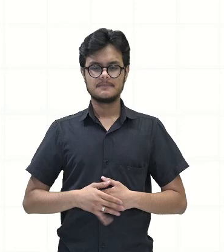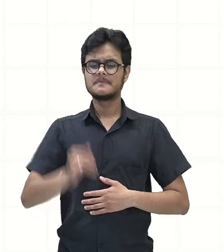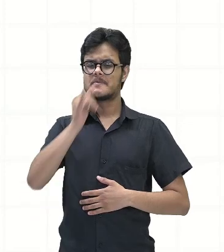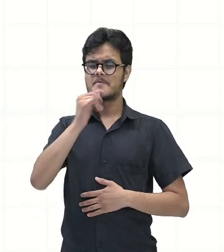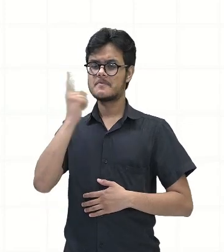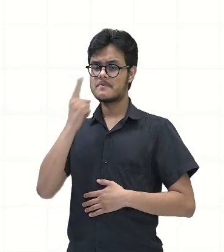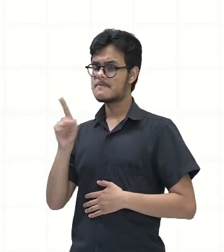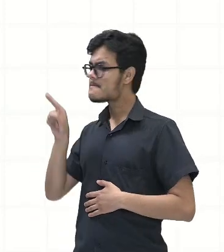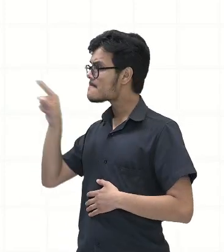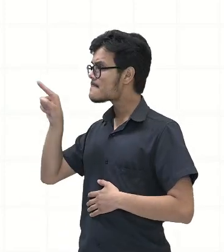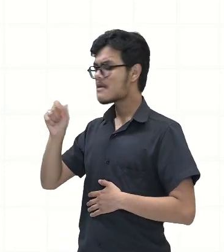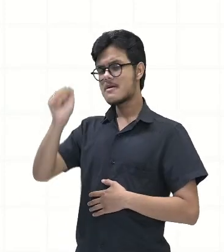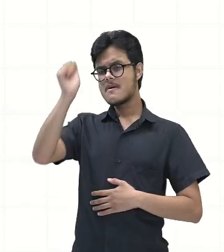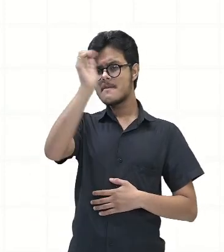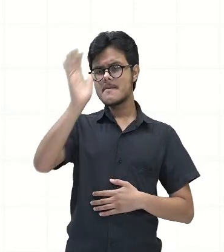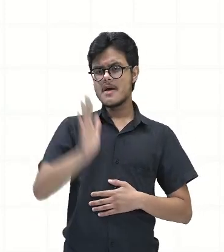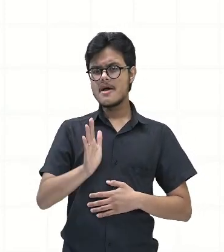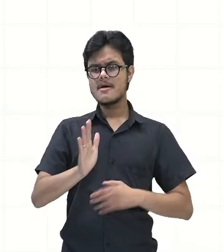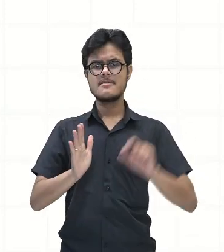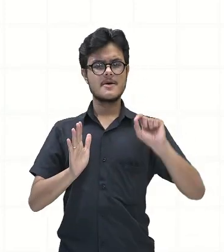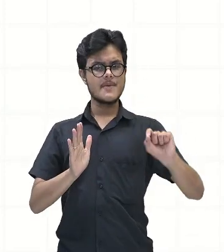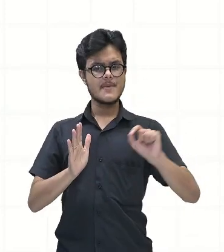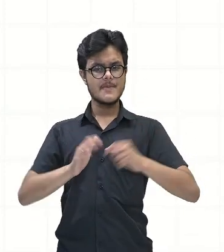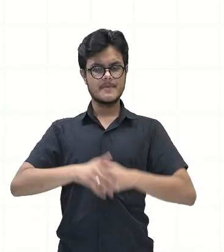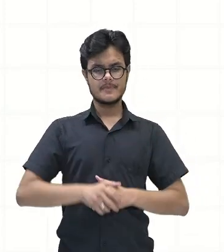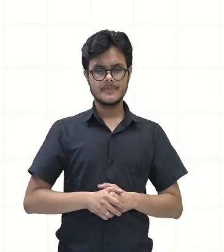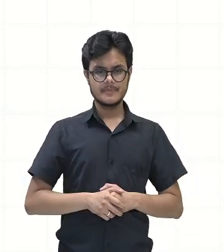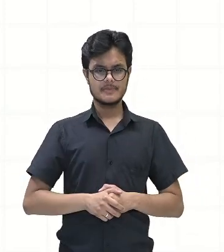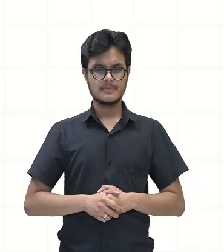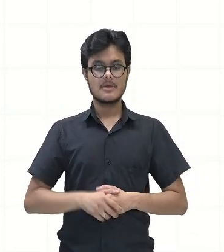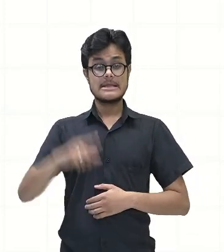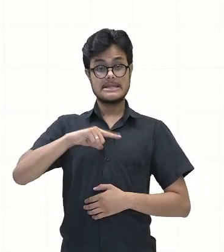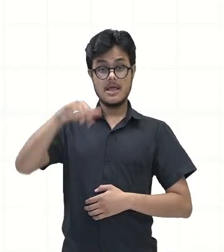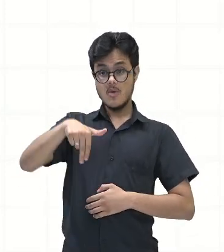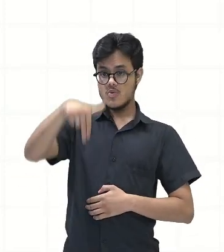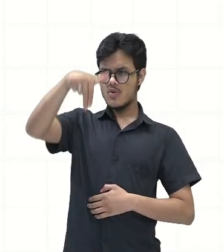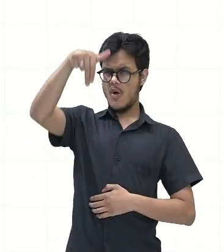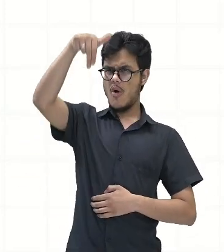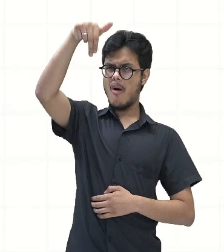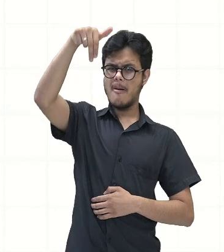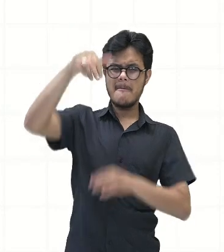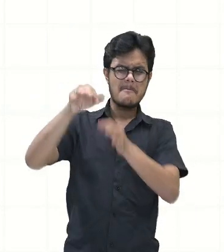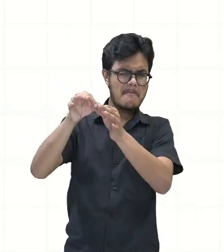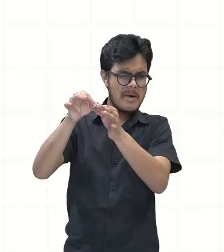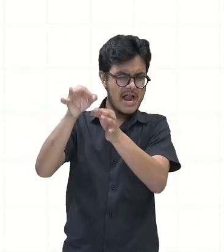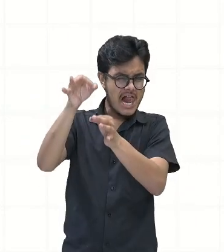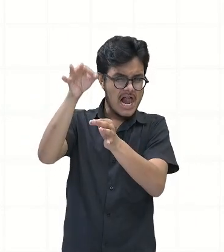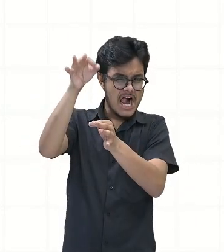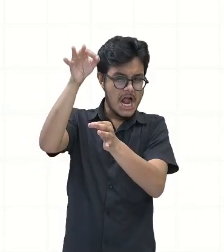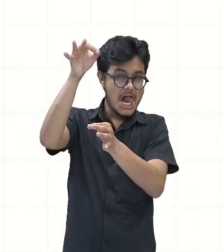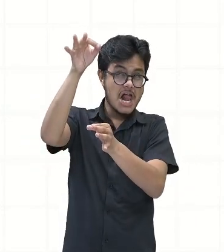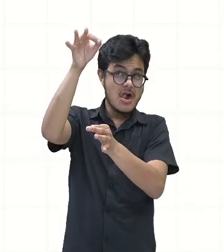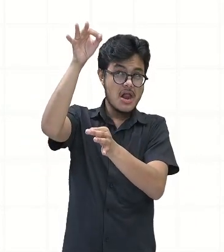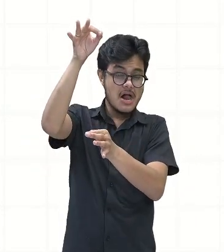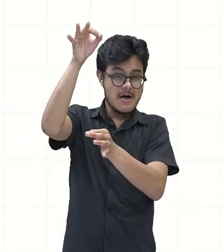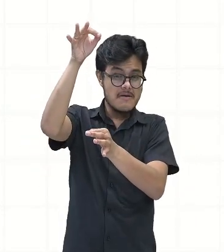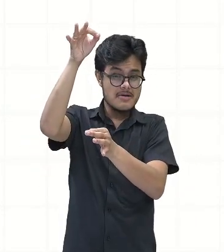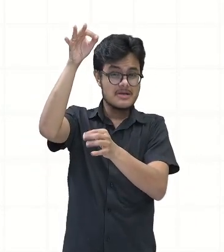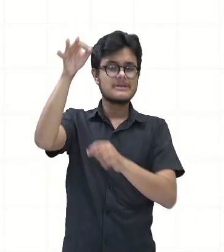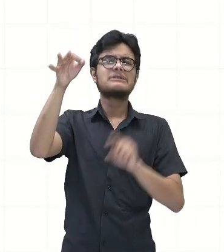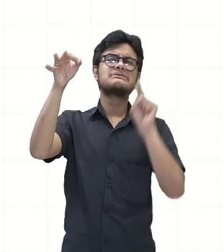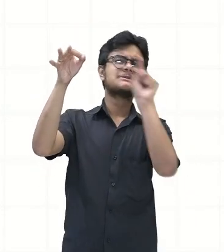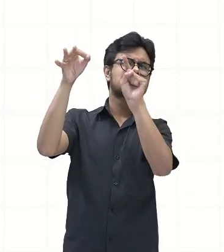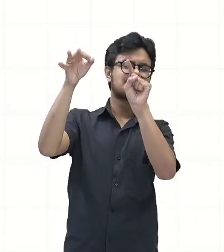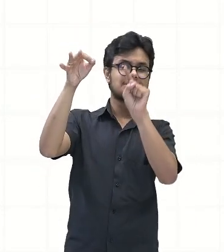ponto extremo do Brasil aqui, na direção norte, que é o ponto mais setentrional, nós dizemos